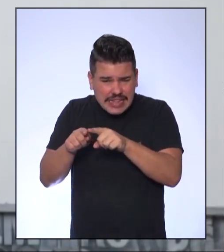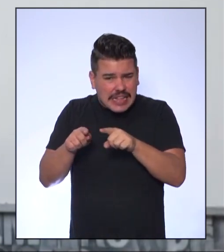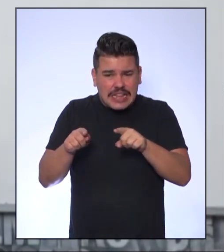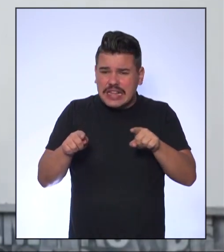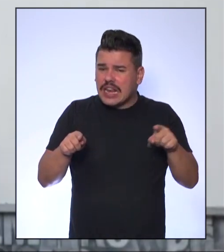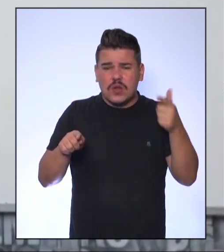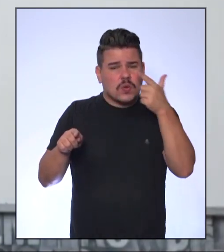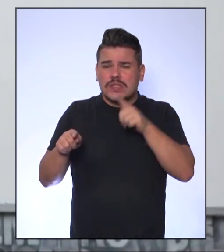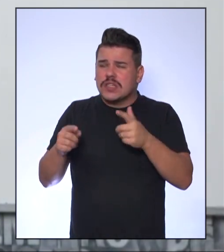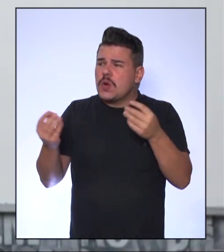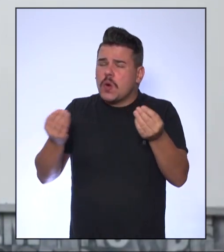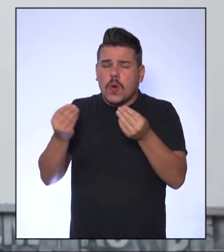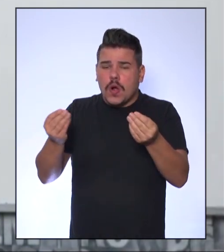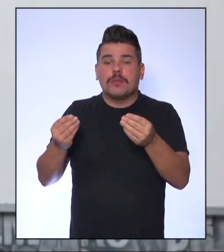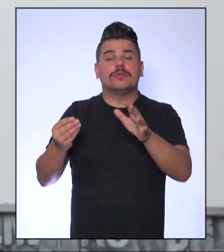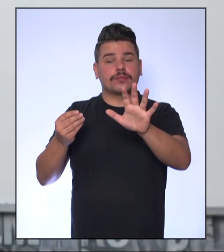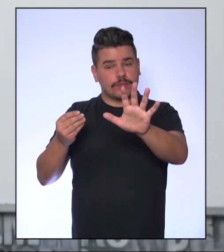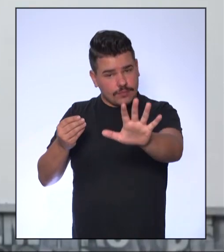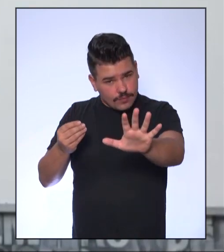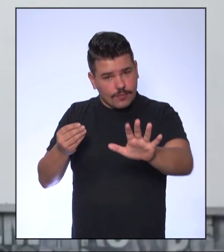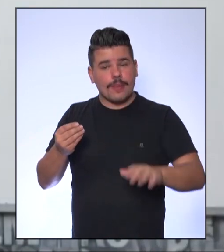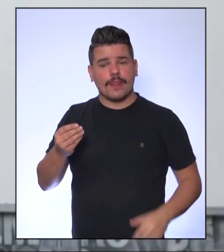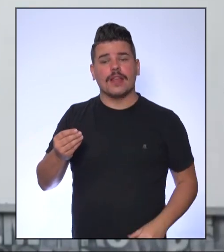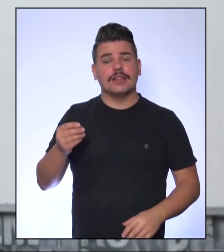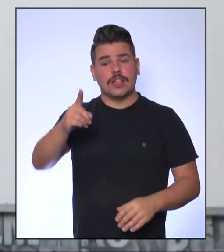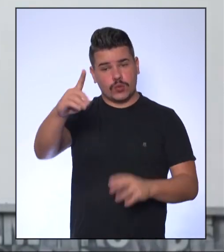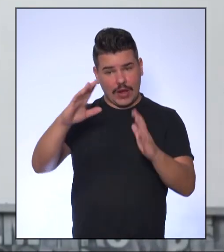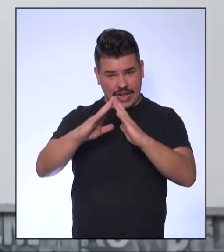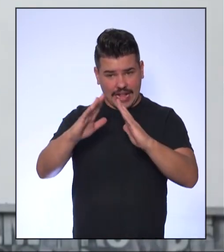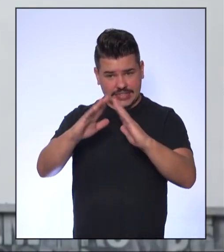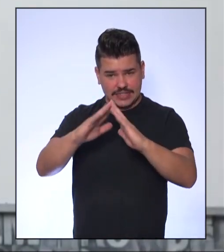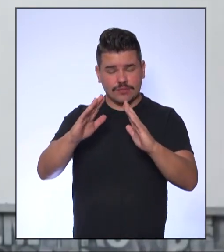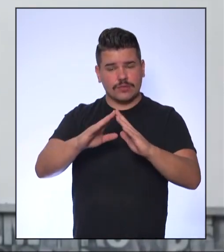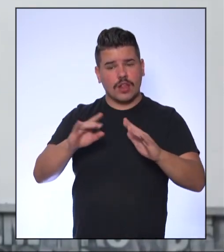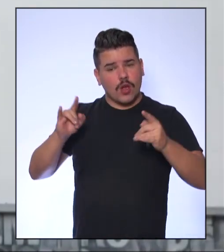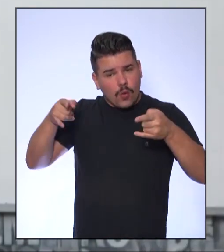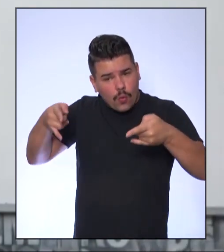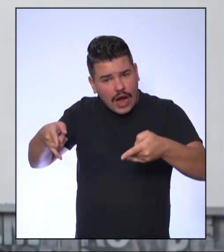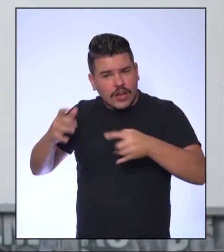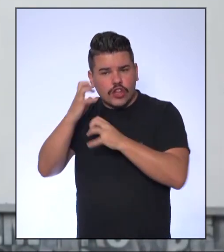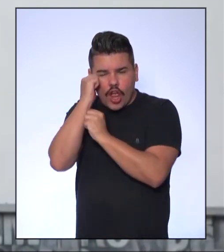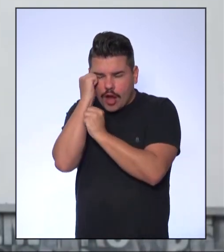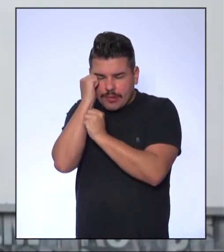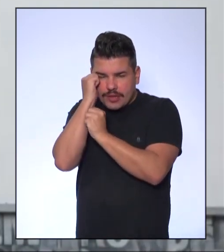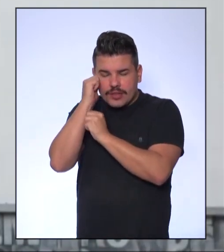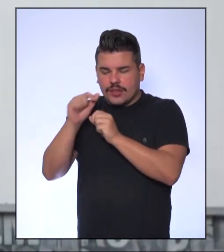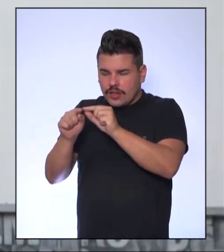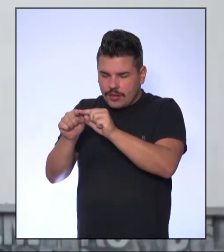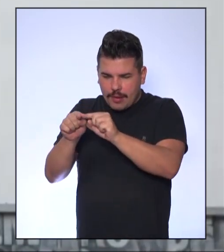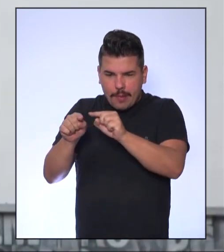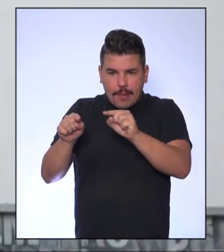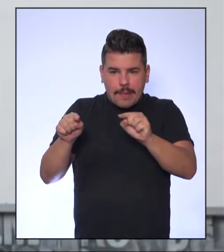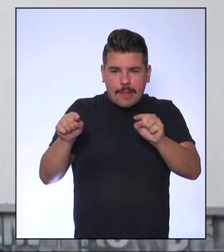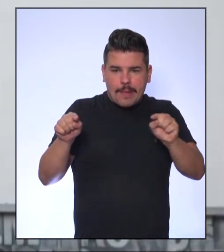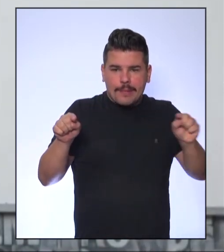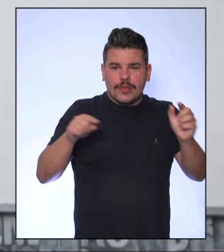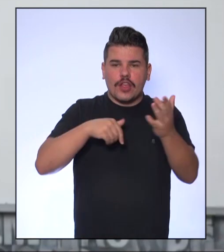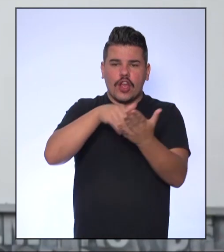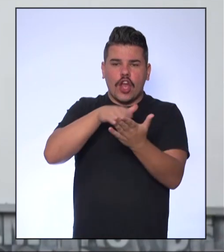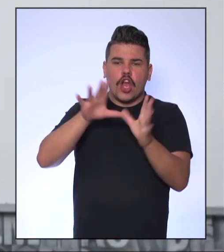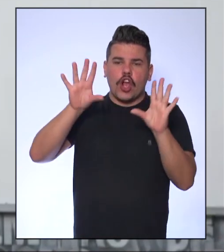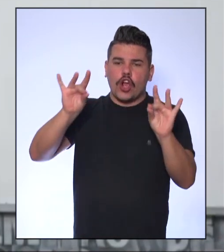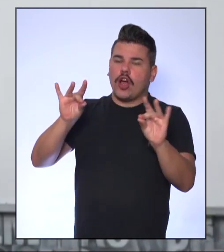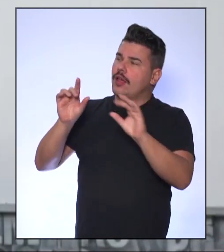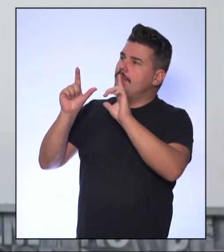fazer? Sugestão. Faça uma linha do tempo, cole na parede do seu quarto. Acordou, olha para ela. Vai dormir, olha para ela. Passou no quarto, olha para